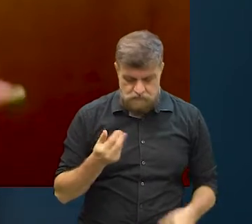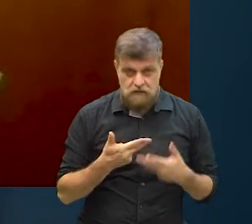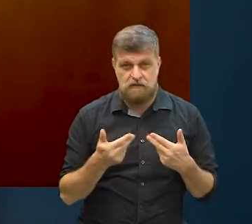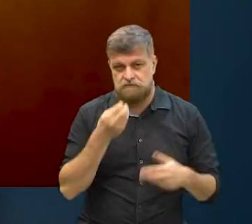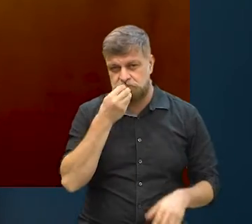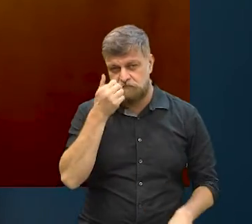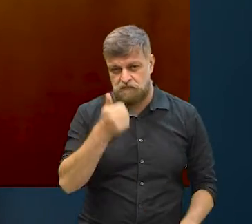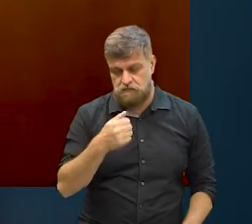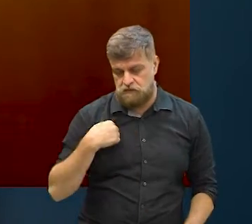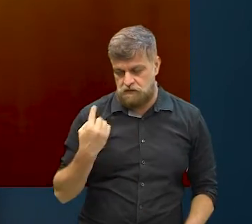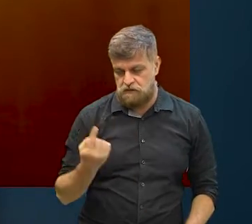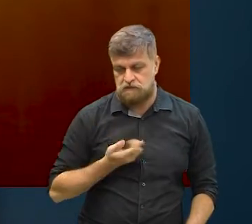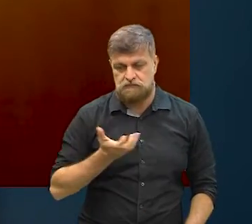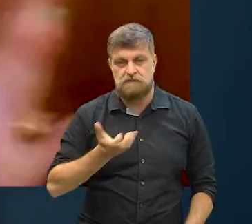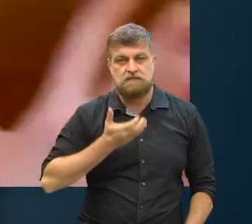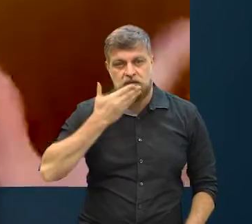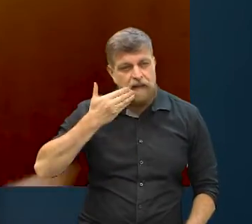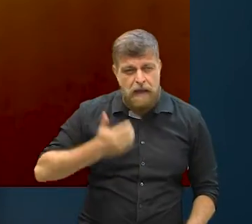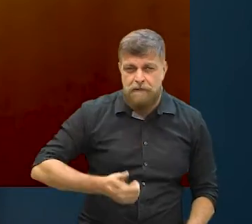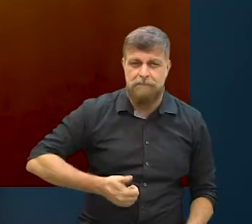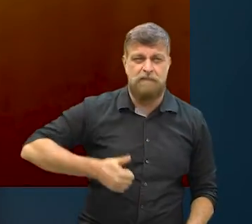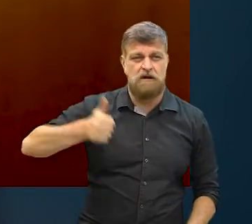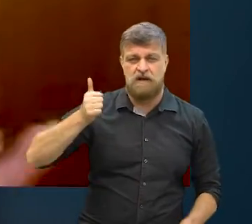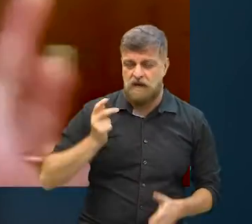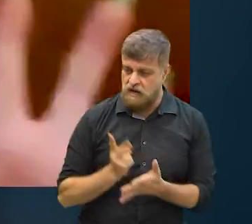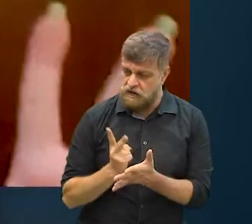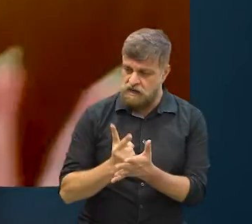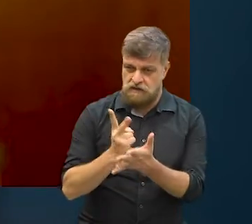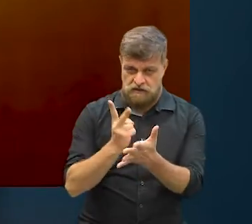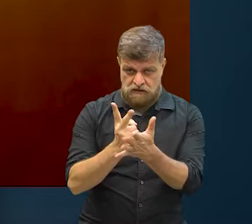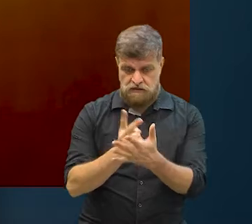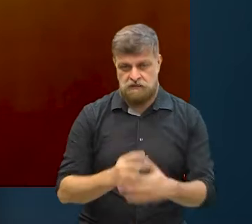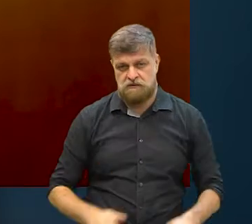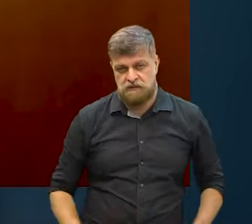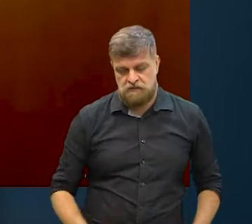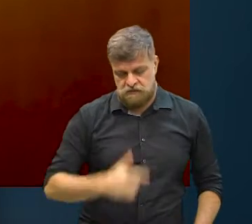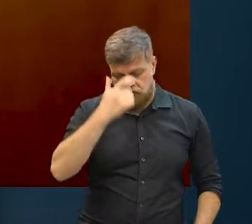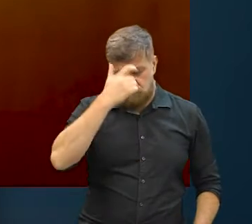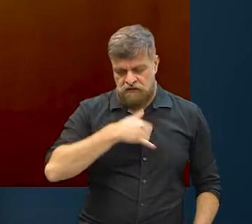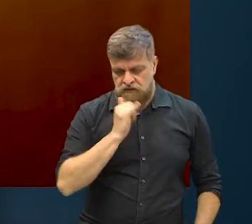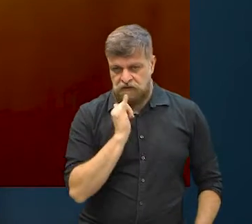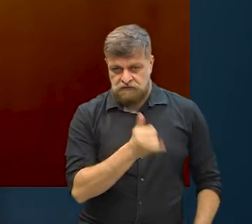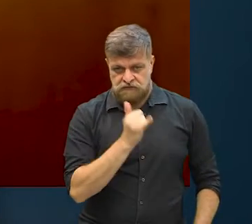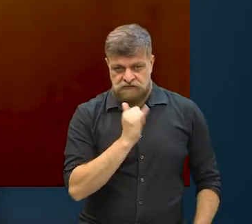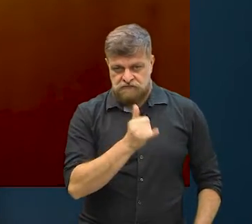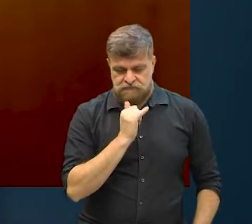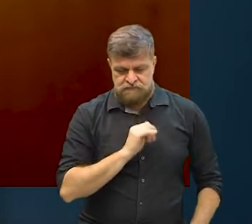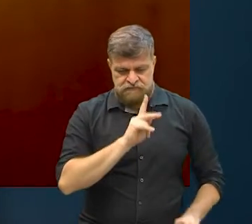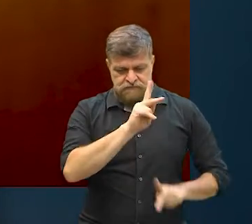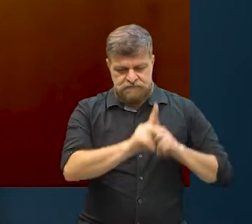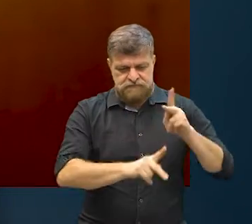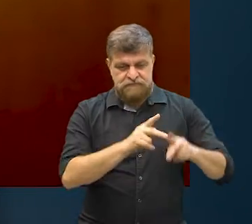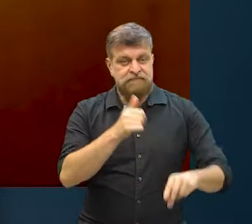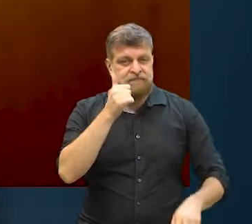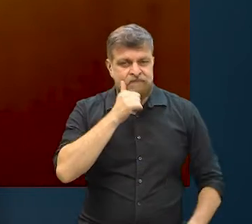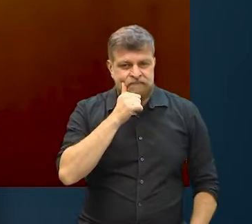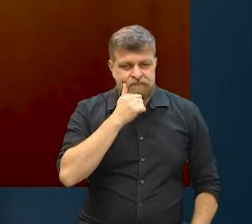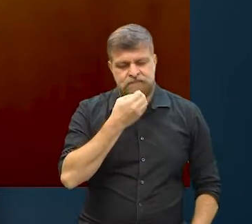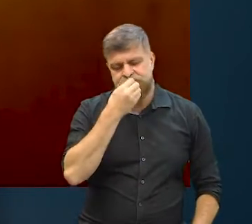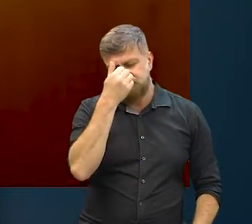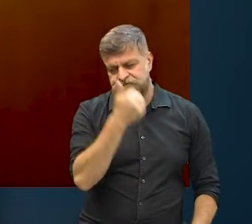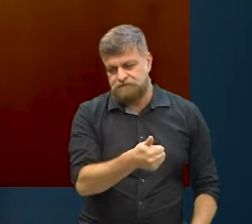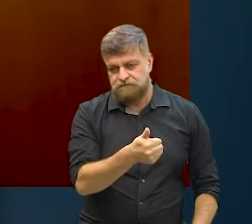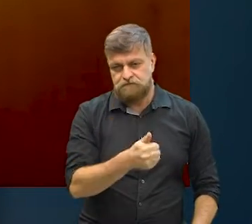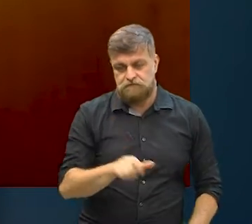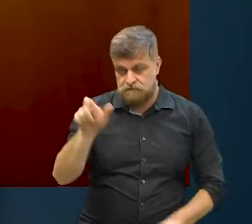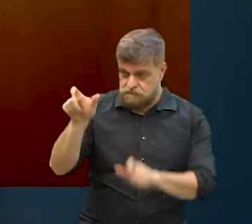uma coisa muito boa para a gente quer melhorar, a gente quer estar sempre melhor. Então, eu falo que para o público feminino ainda é